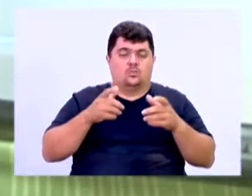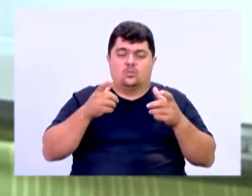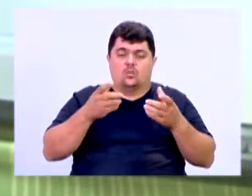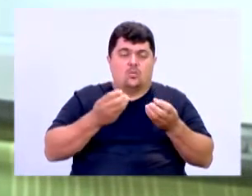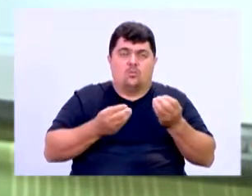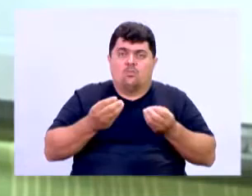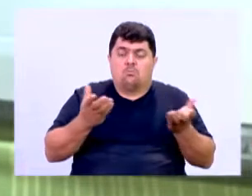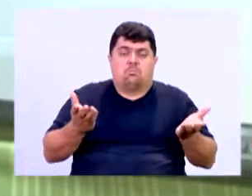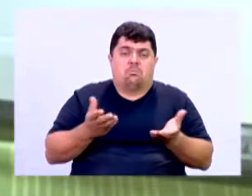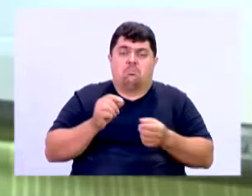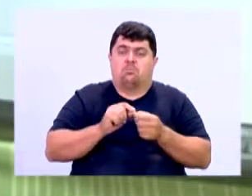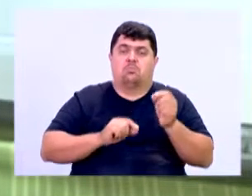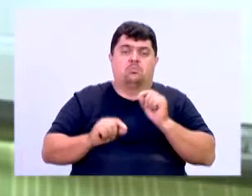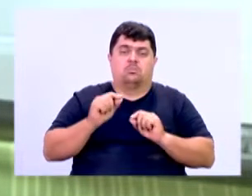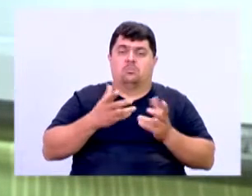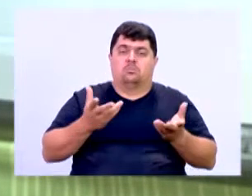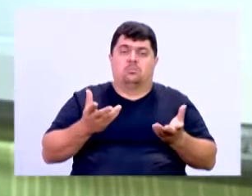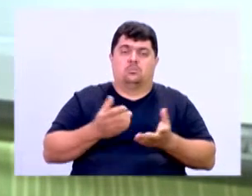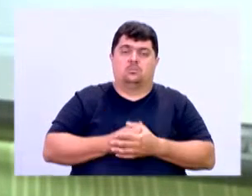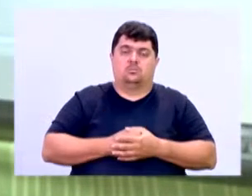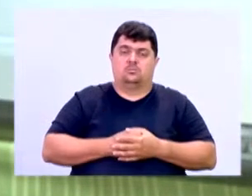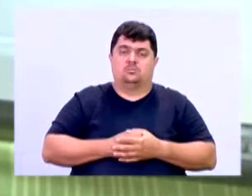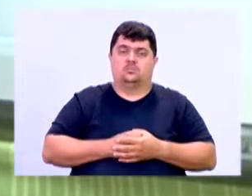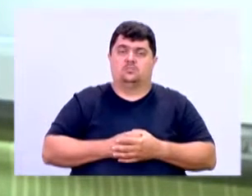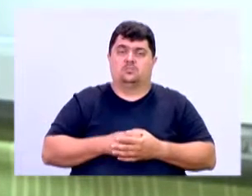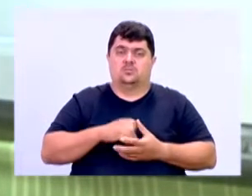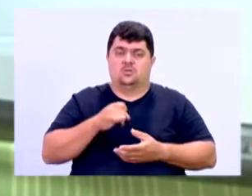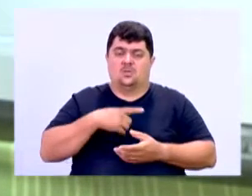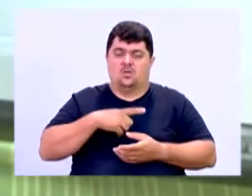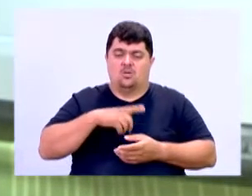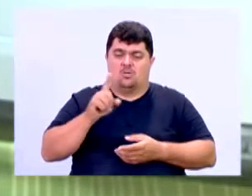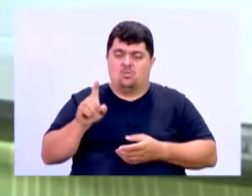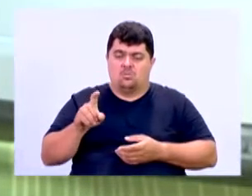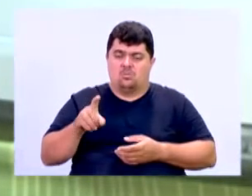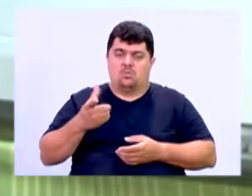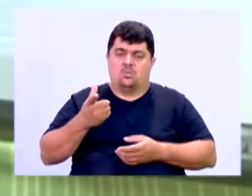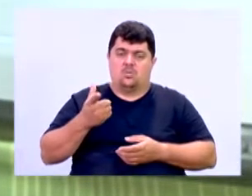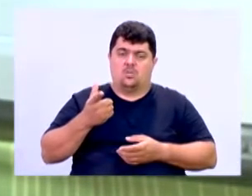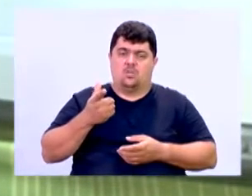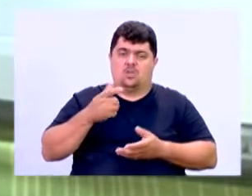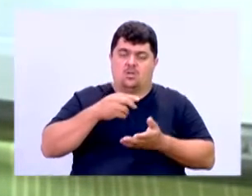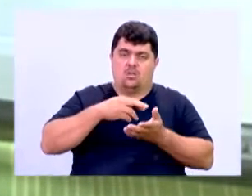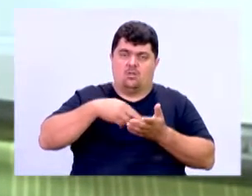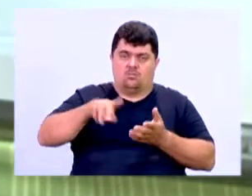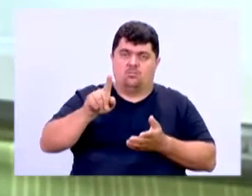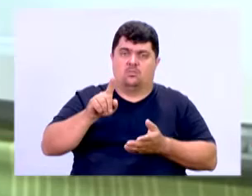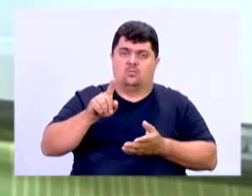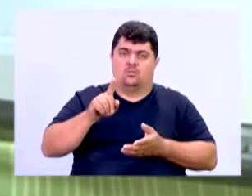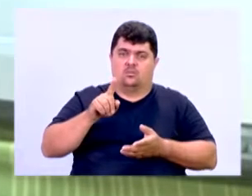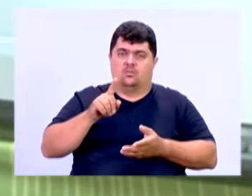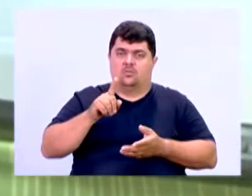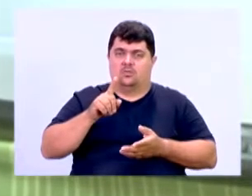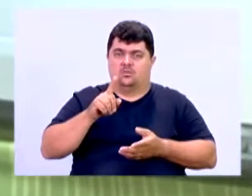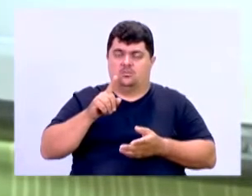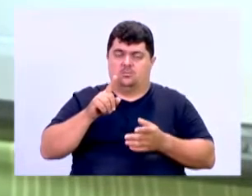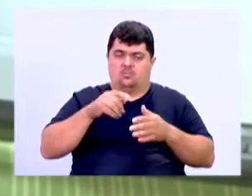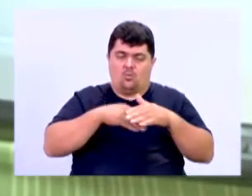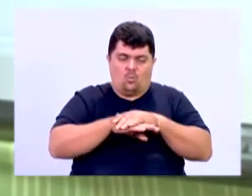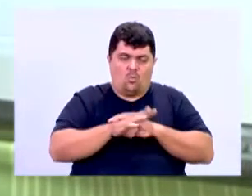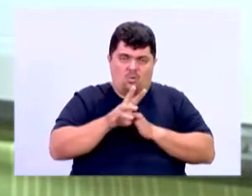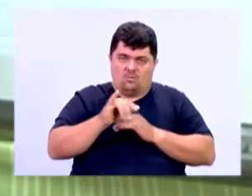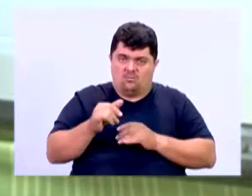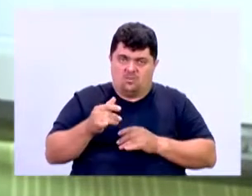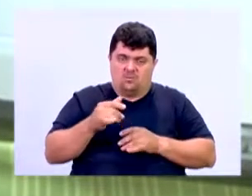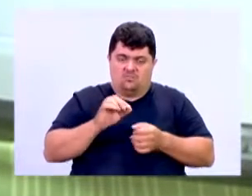meu formulário, onde é que eu vou armazenar? Será que quando eu clico lá no submit, no enviar, essas informações ficam guardadas assim,